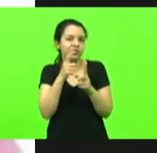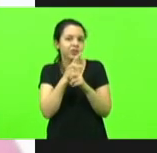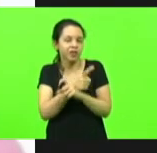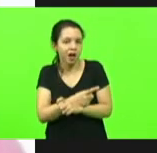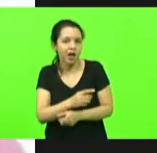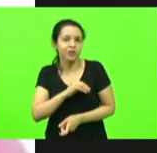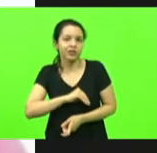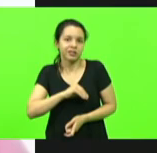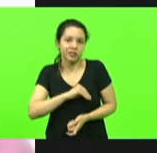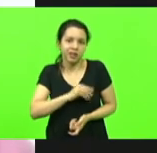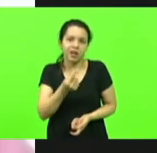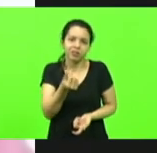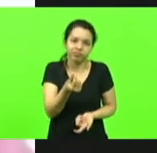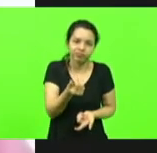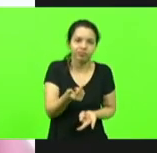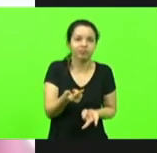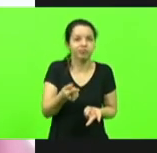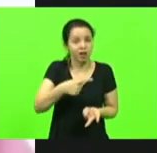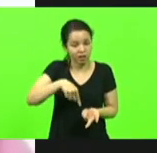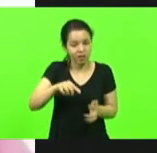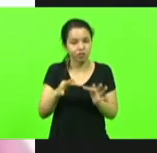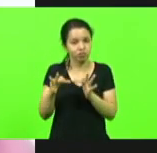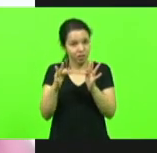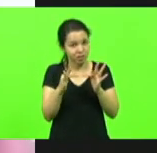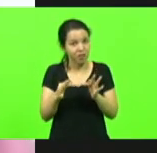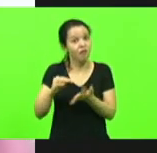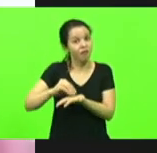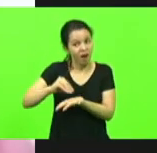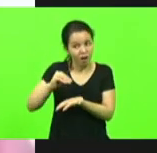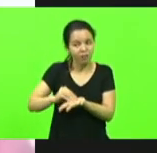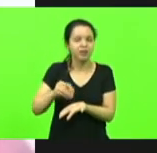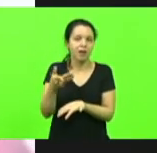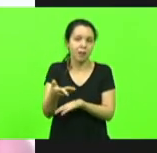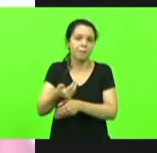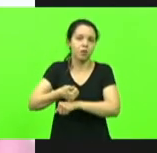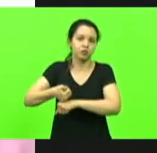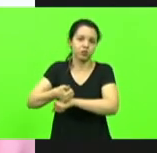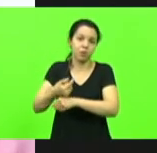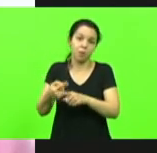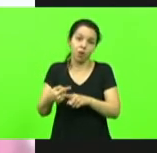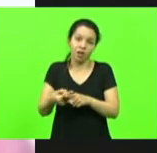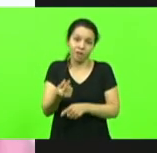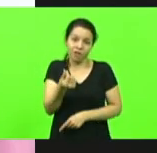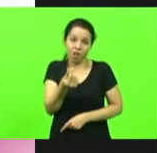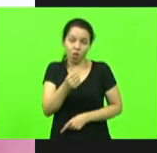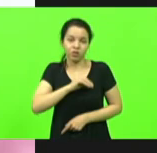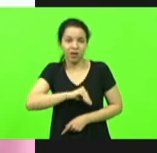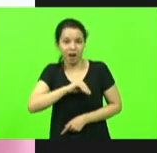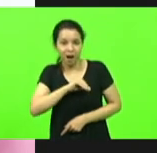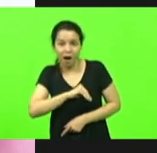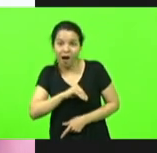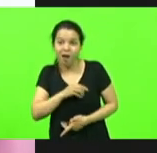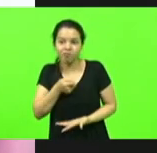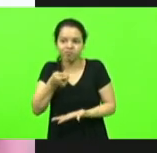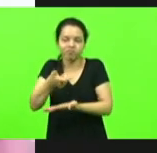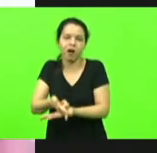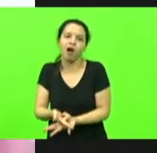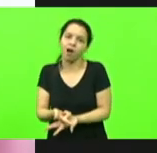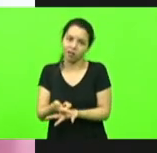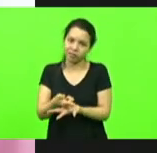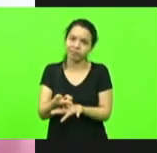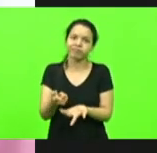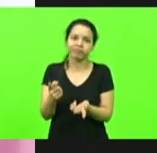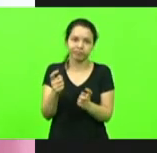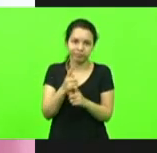a falta desses profissionais, até por uma questão de valor, de salário, no qual a gente vem discutindo e vem procurando